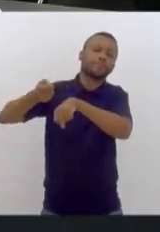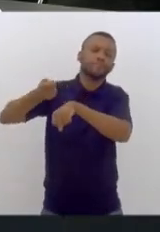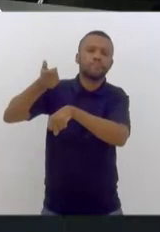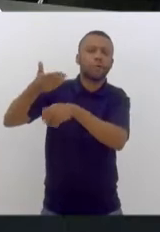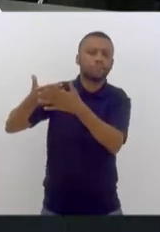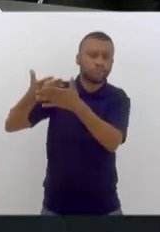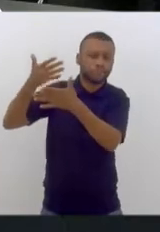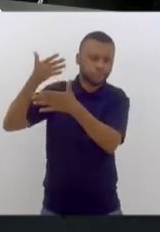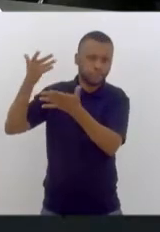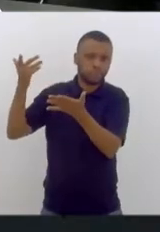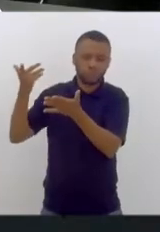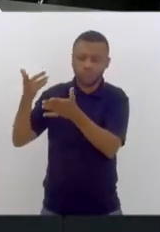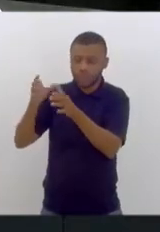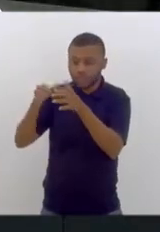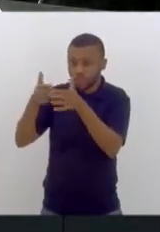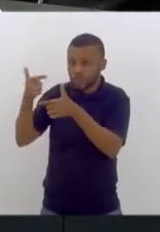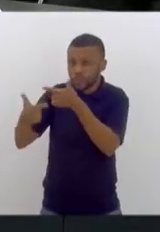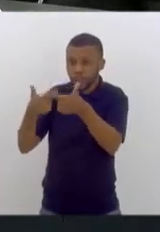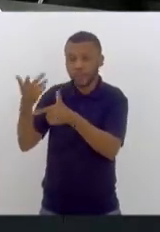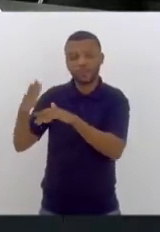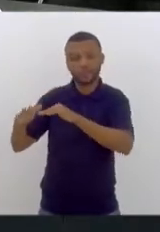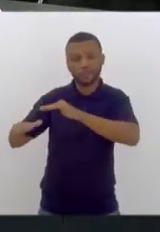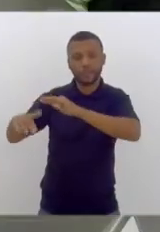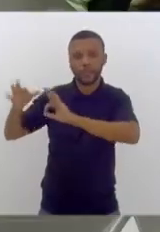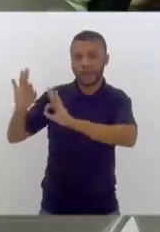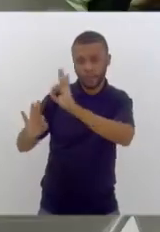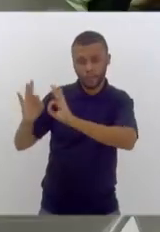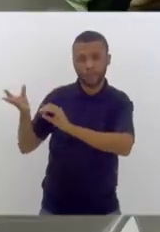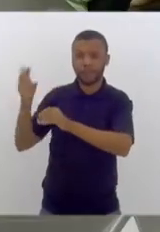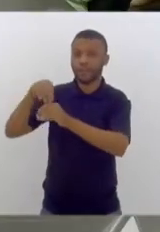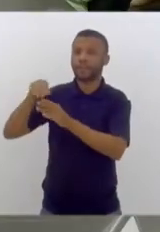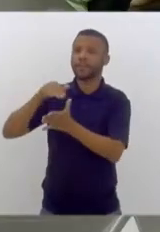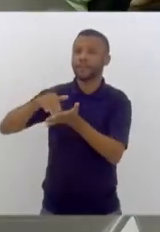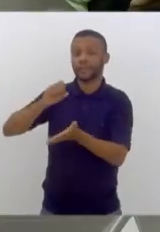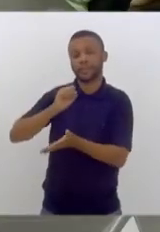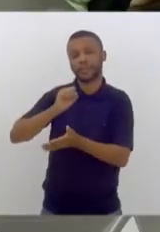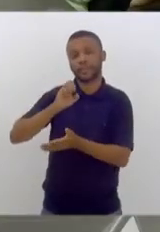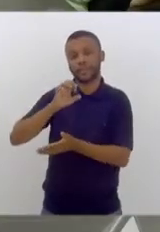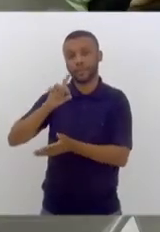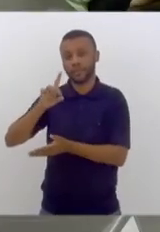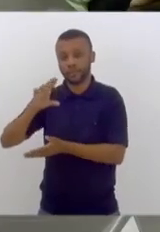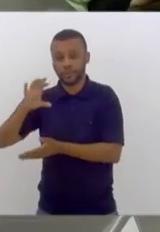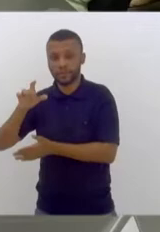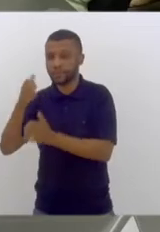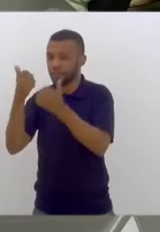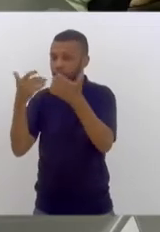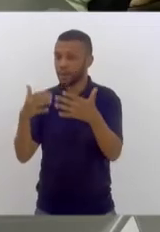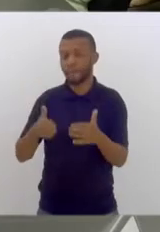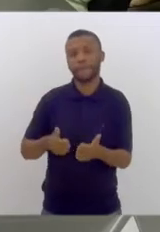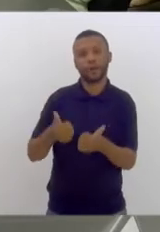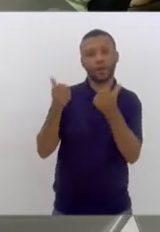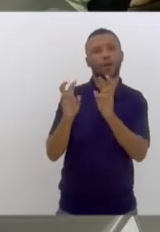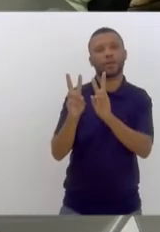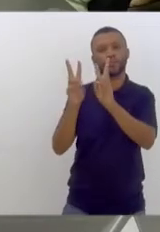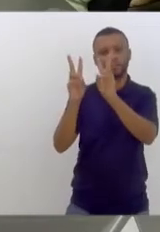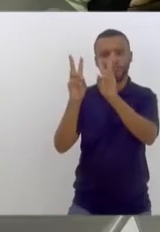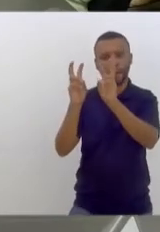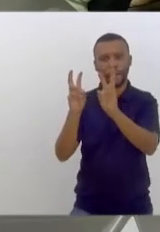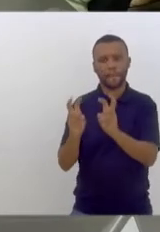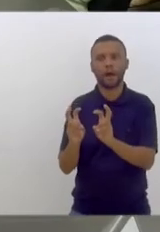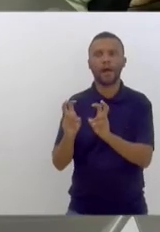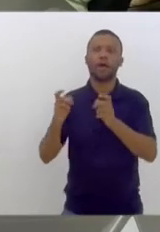está sendo desenvolvido na SEDUC, e para falar melhor sobre essas outras questões, aí realmente eu preciso